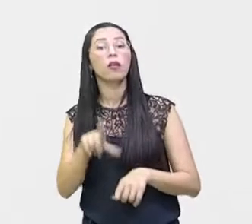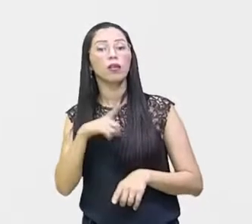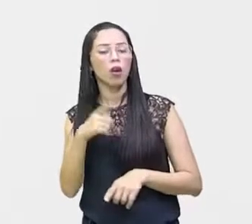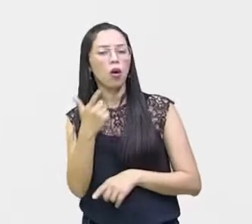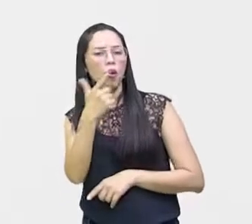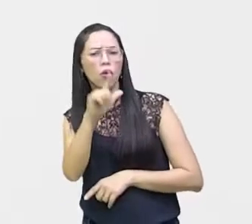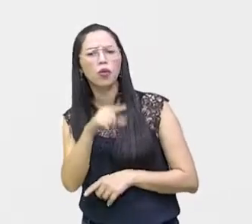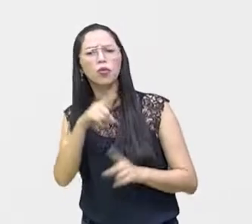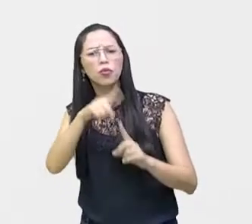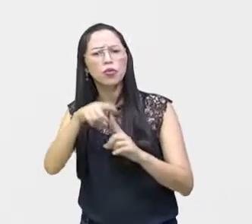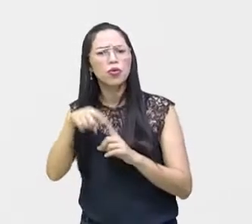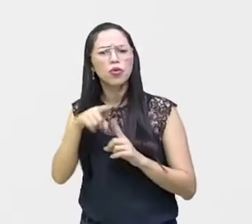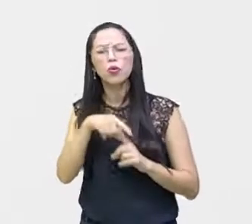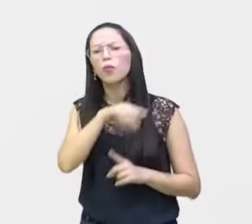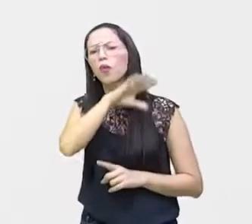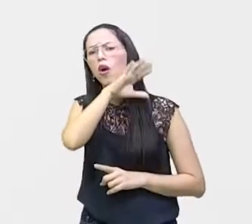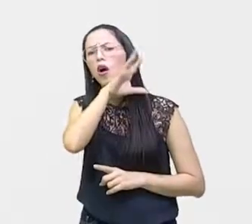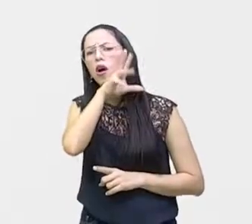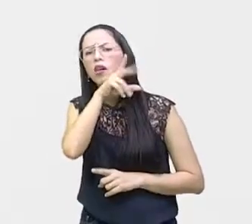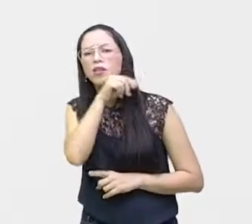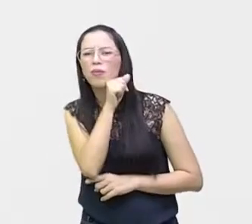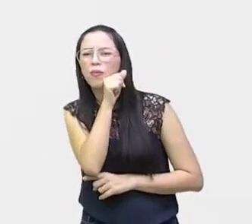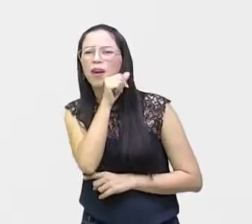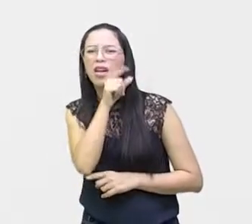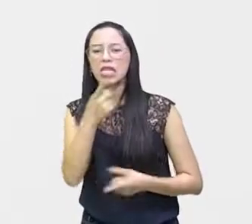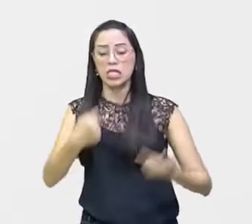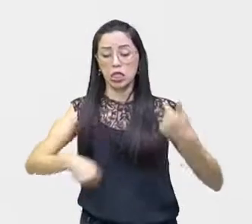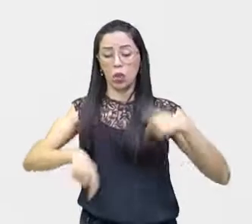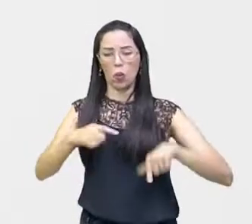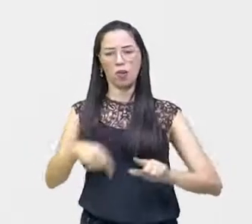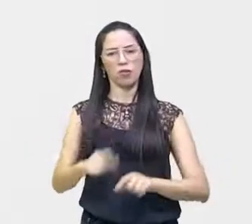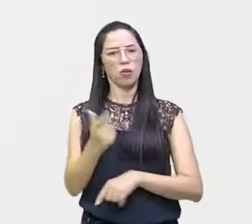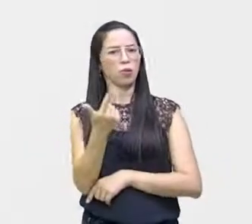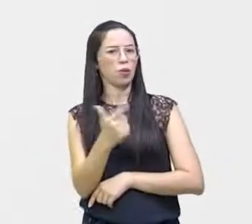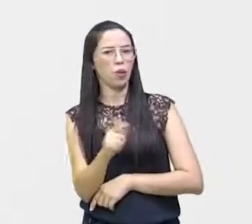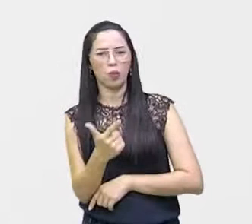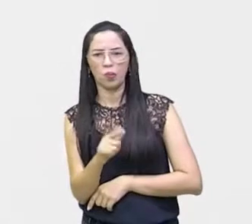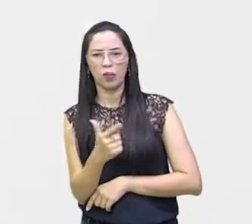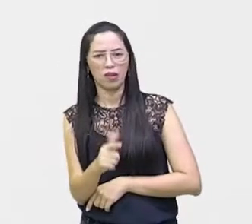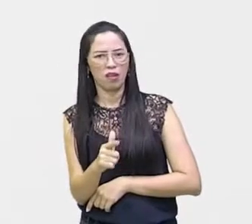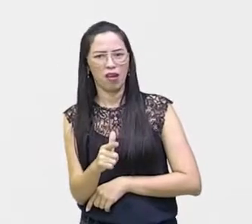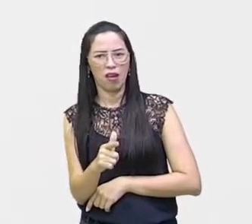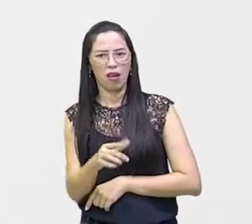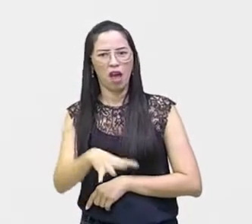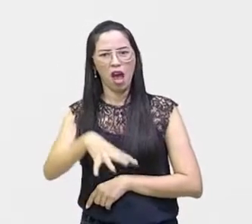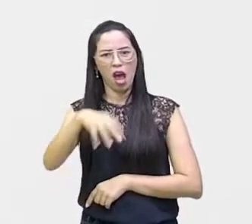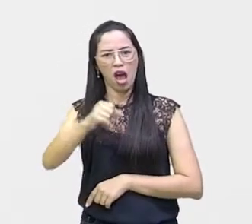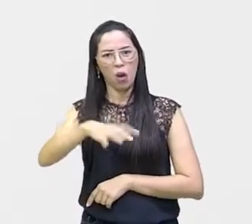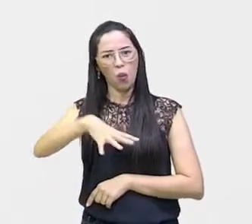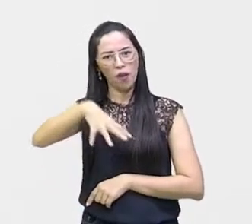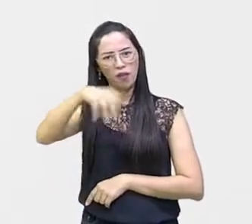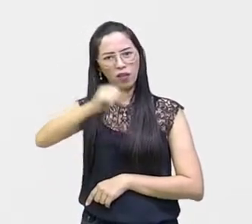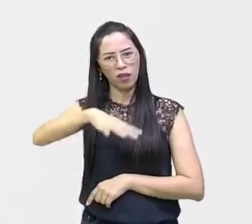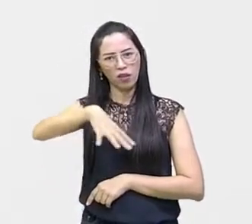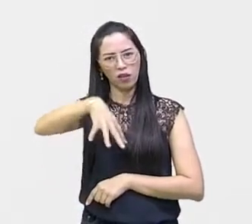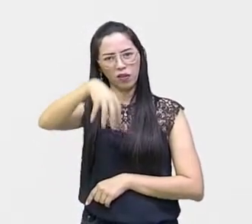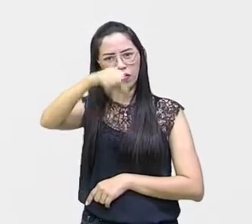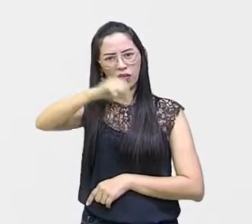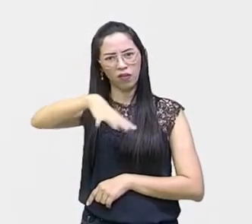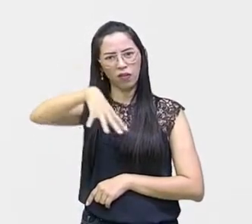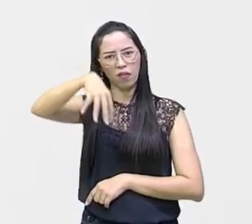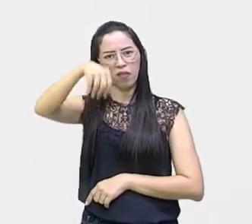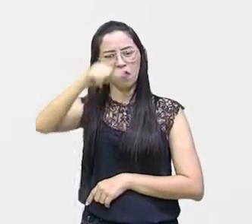as esponjas, as águas-vivas, as planárias e as lombrigas. Elas não possuem nenhum tipo